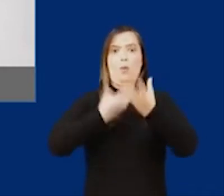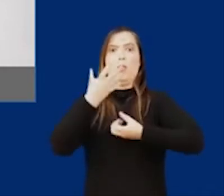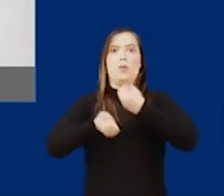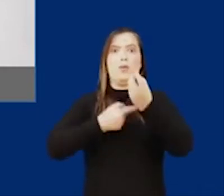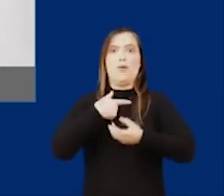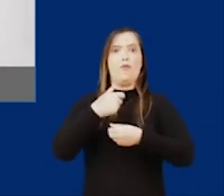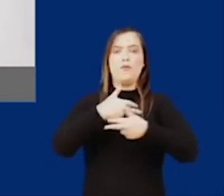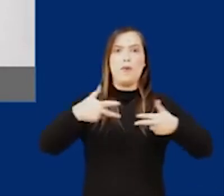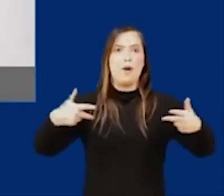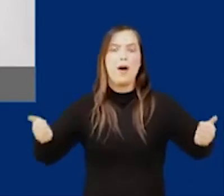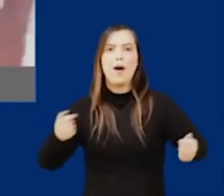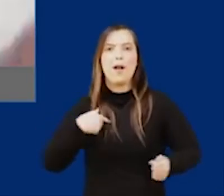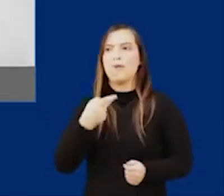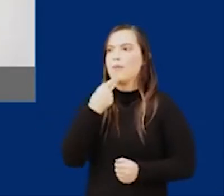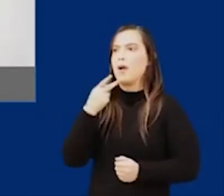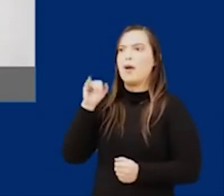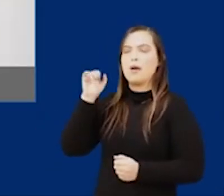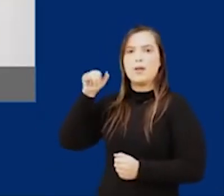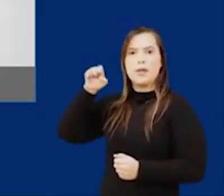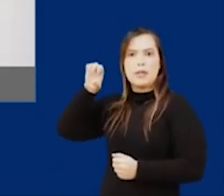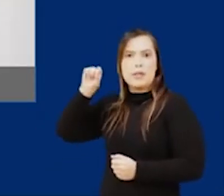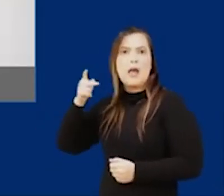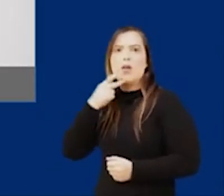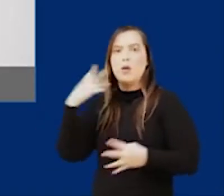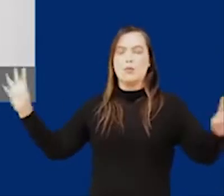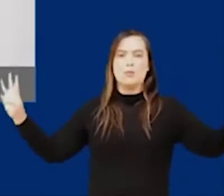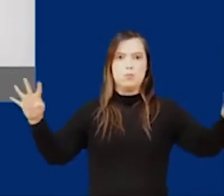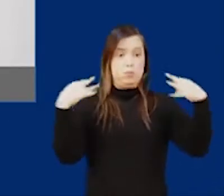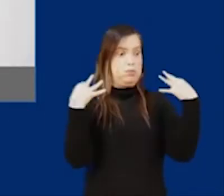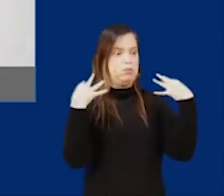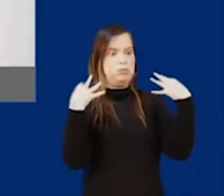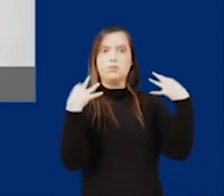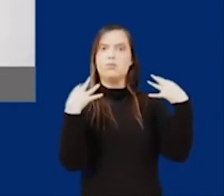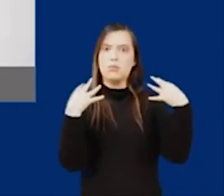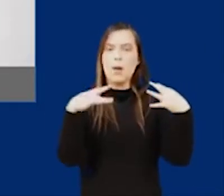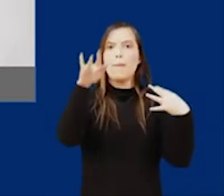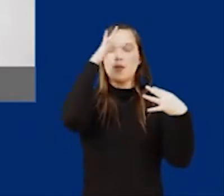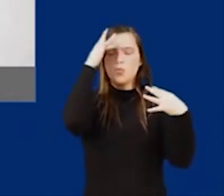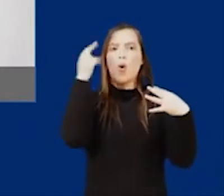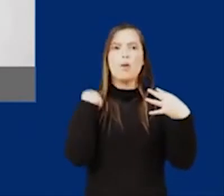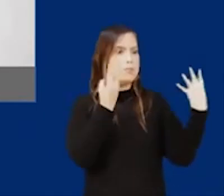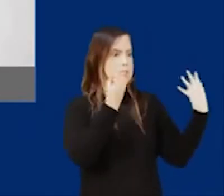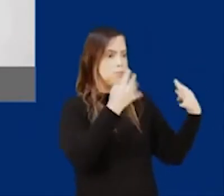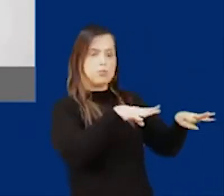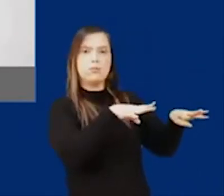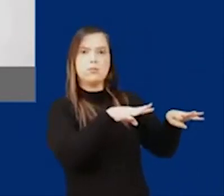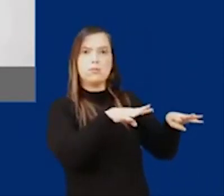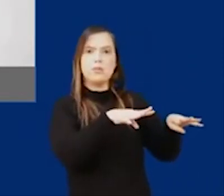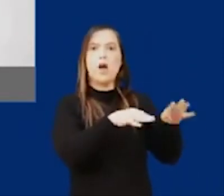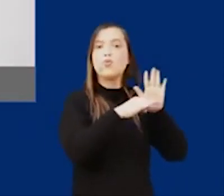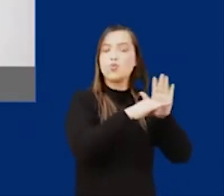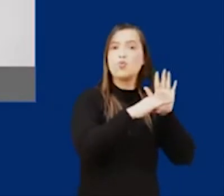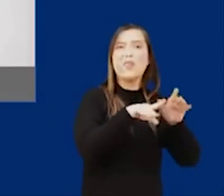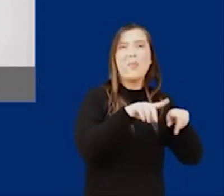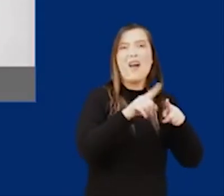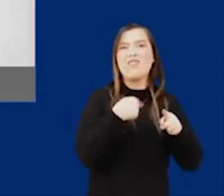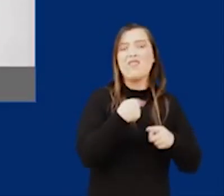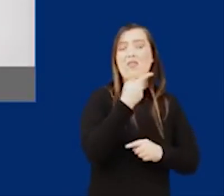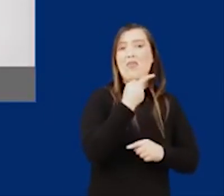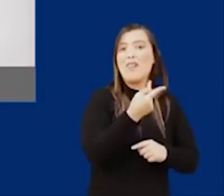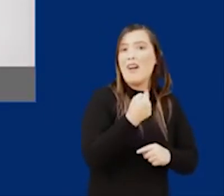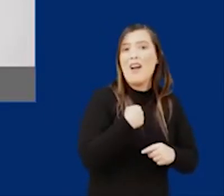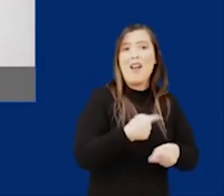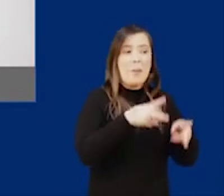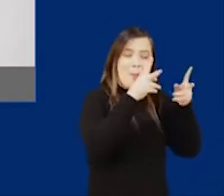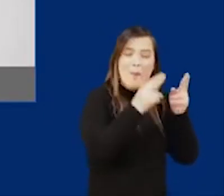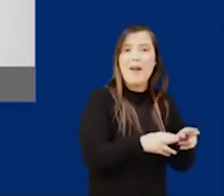disse, né? Tem muitos olhares, muitas pessoas acolhendo mulheres, mas nem todos estão falando do mesmo